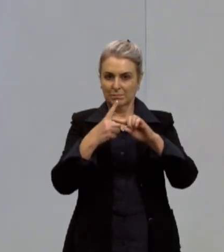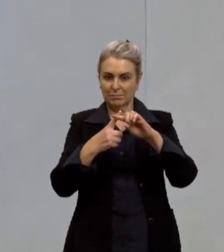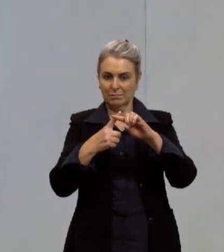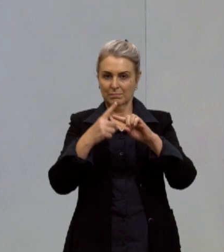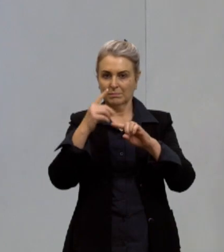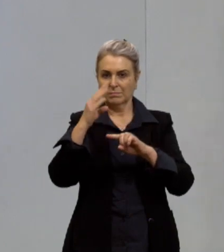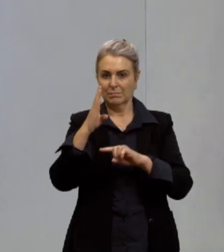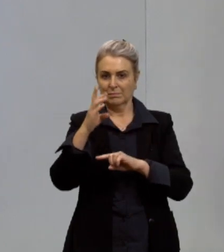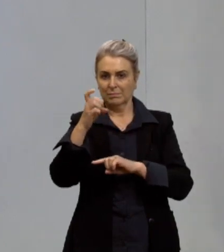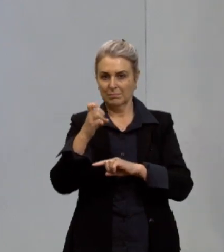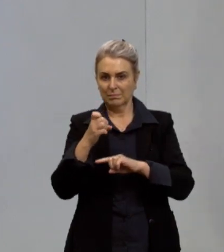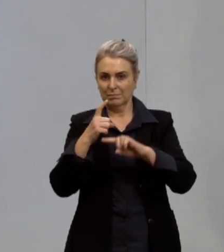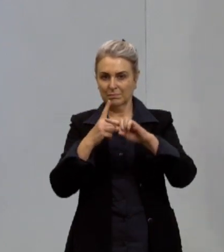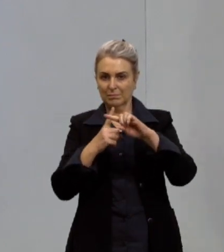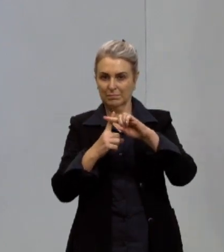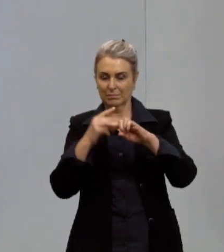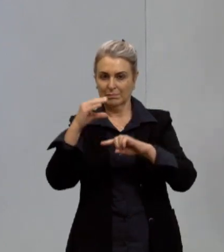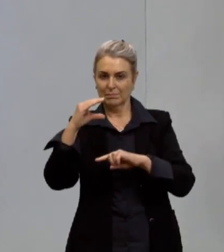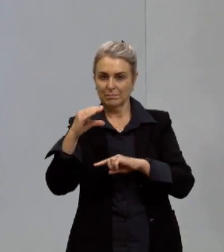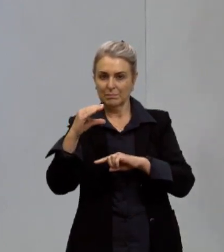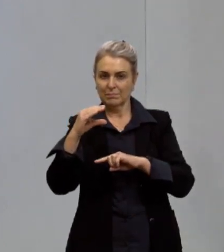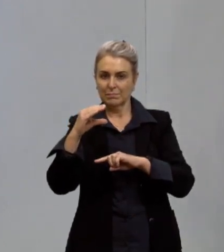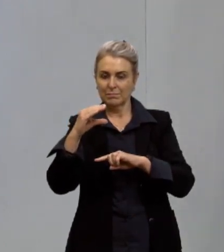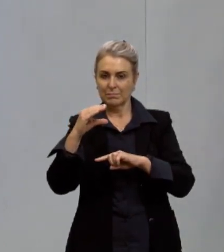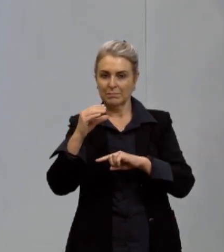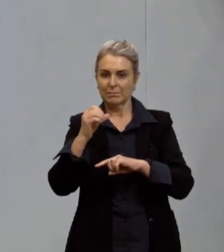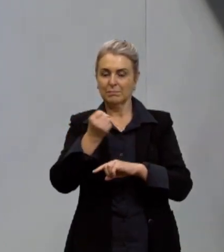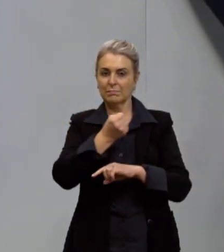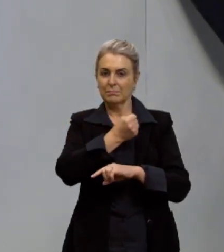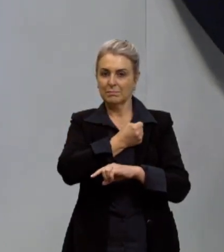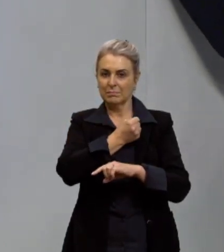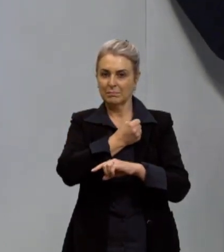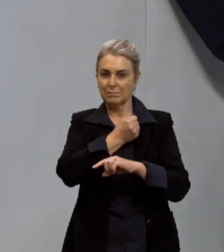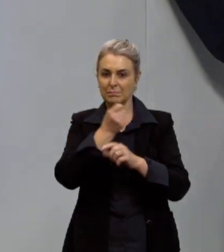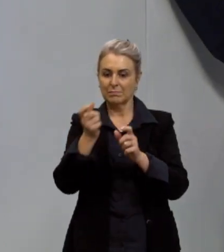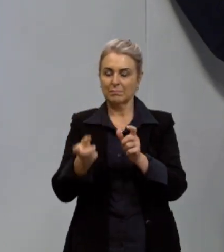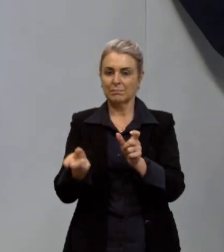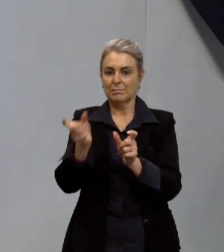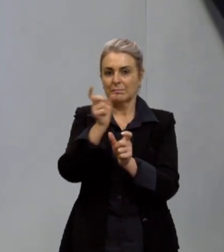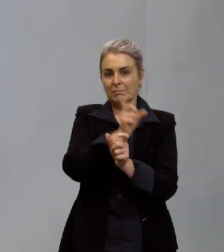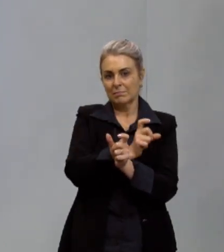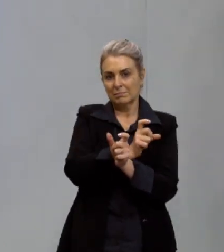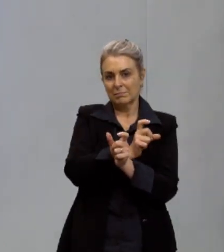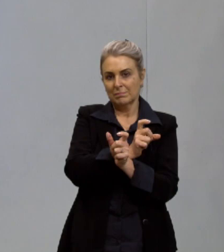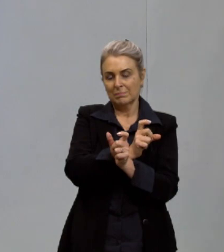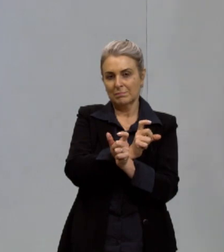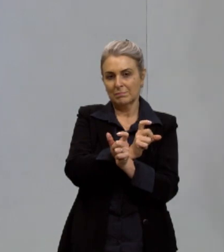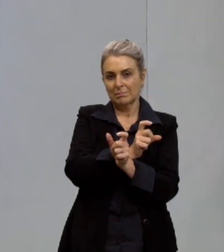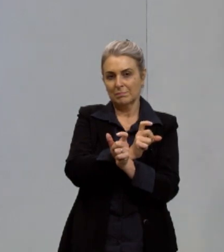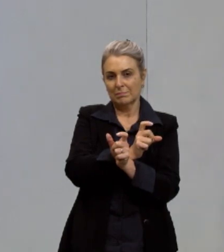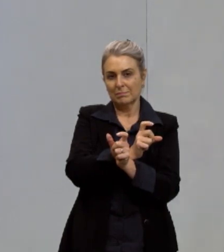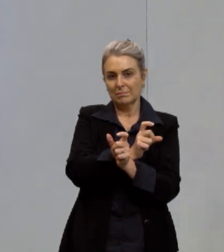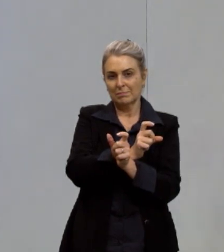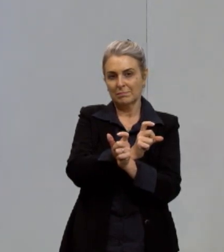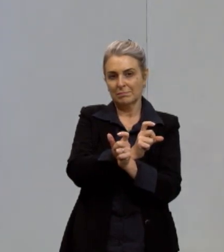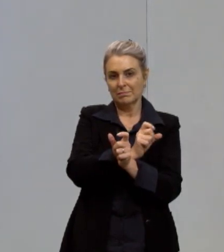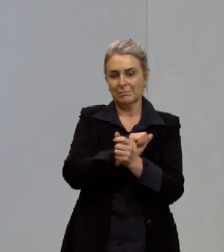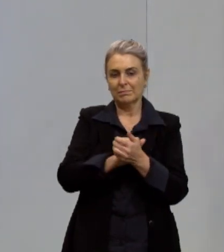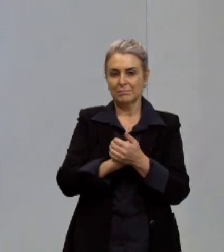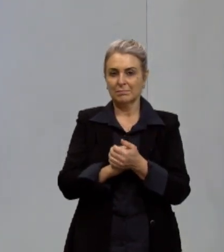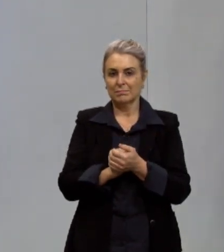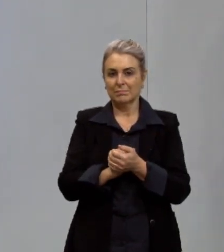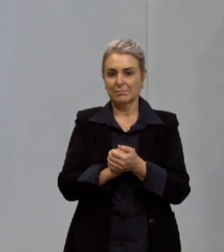a zero, esses valores têm que ir para antes do sinal de igual. Então, nós vamos tirá-los daqui,